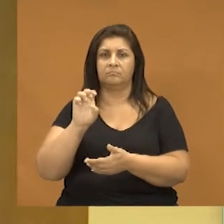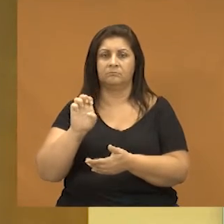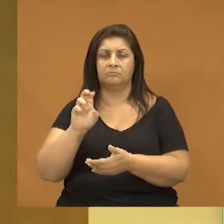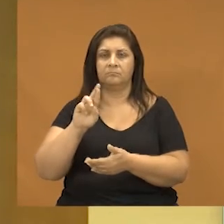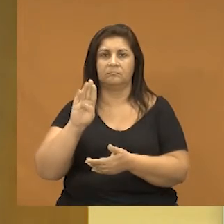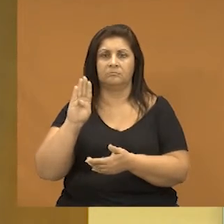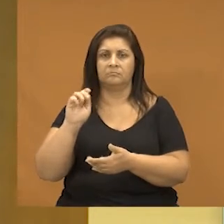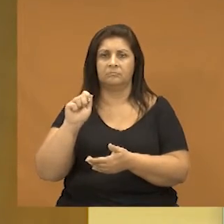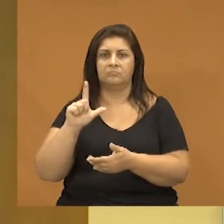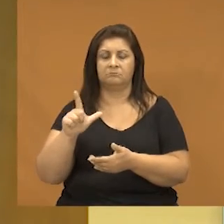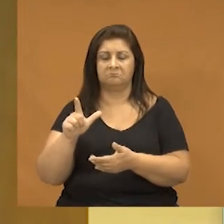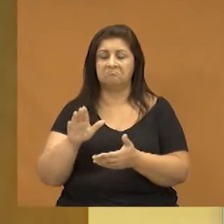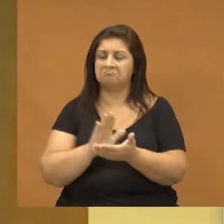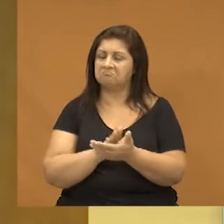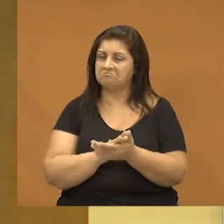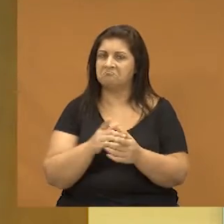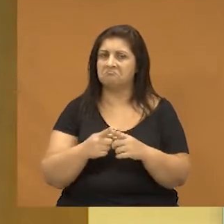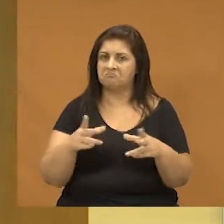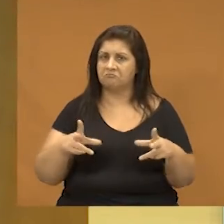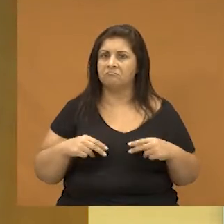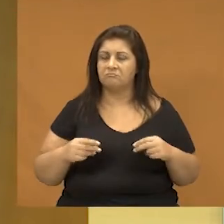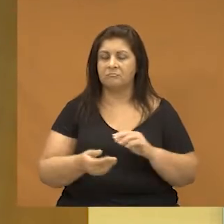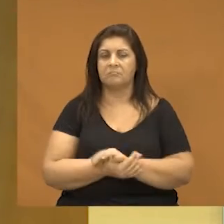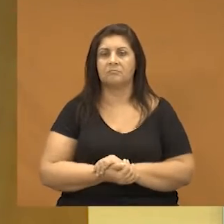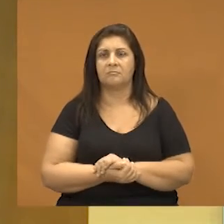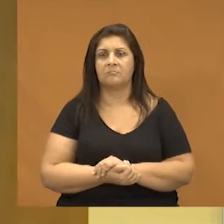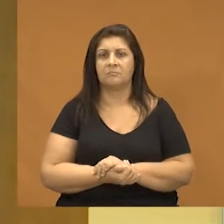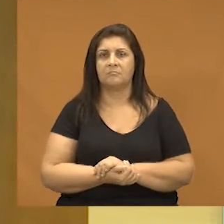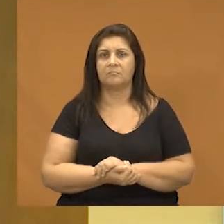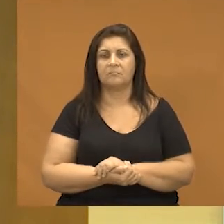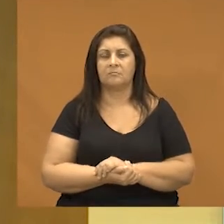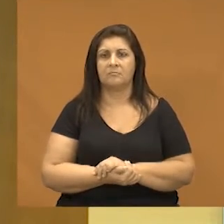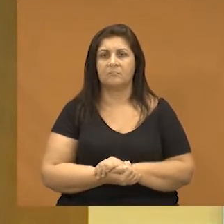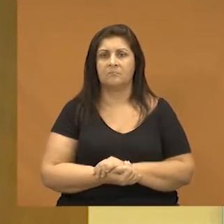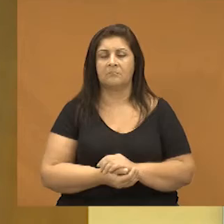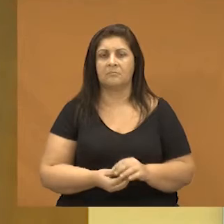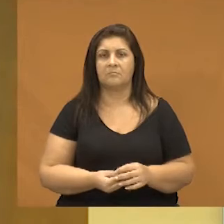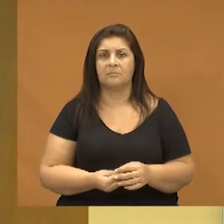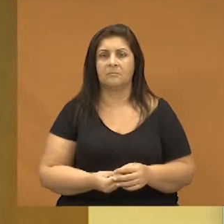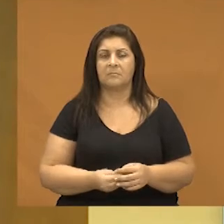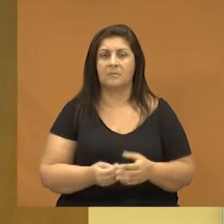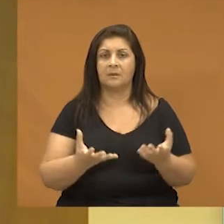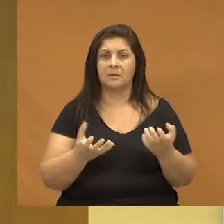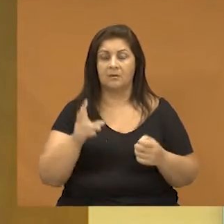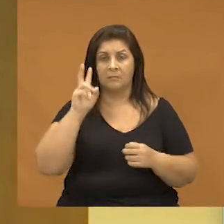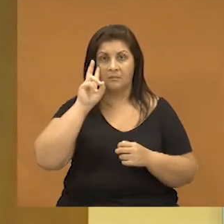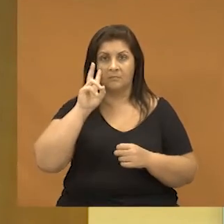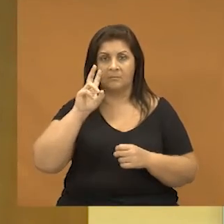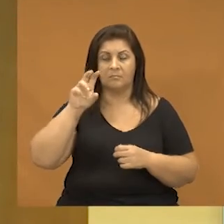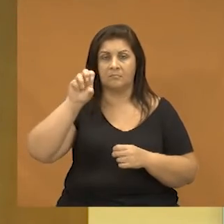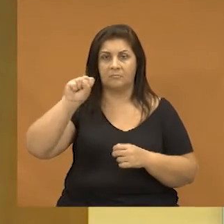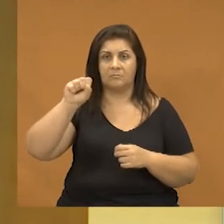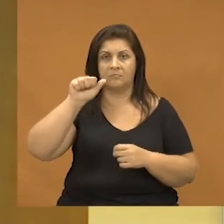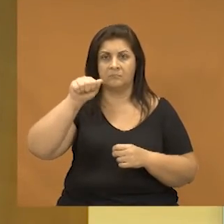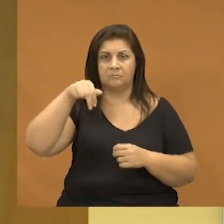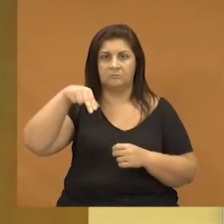o mérito é muito grande. Mas aqui, eu quero lembrar que a Santa Casa, ela é o